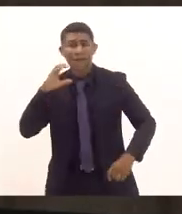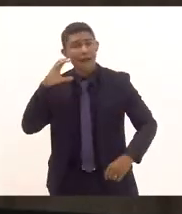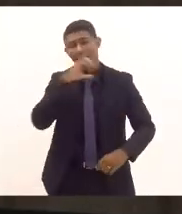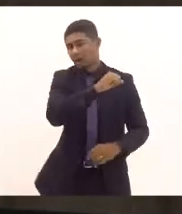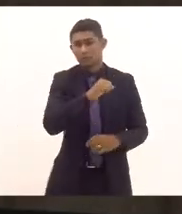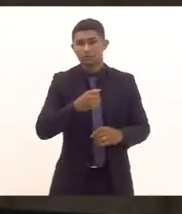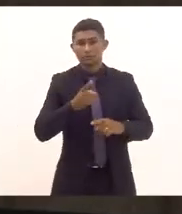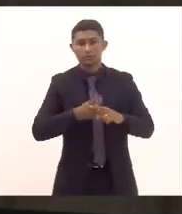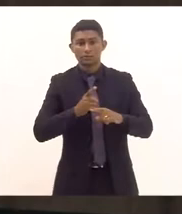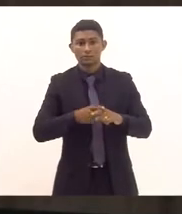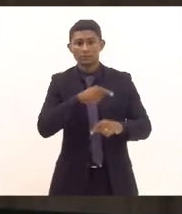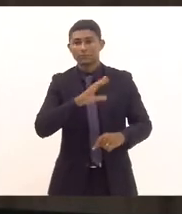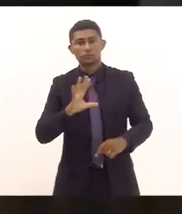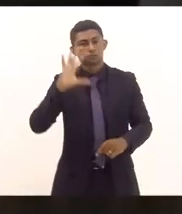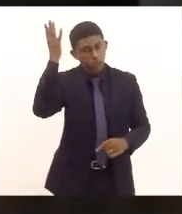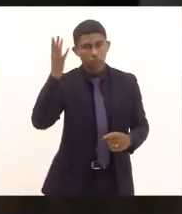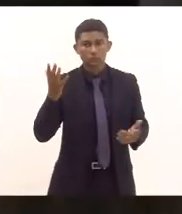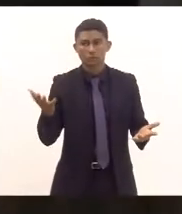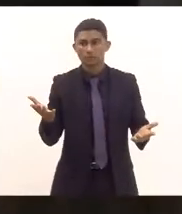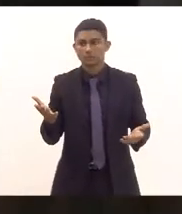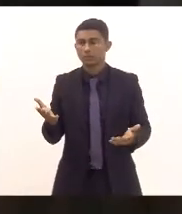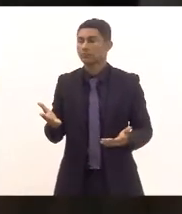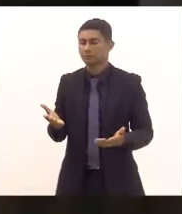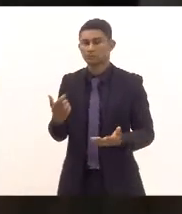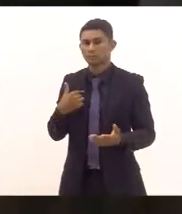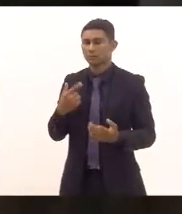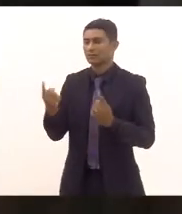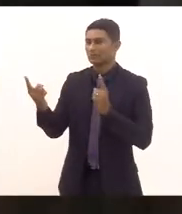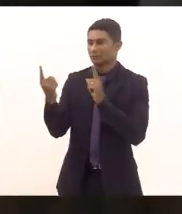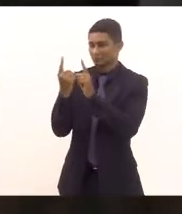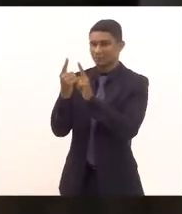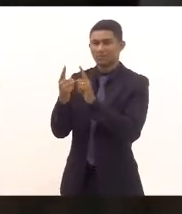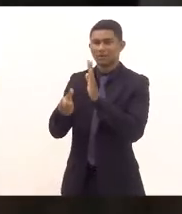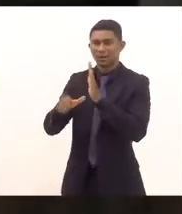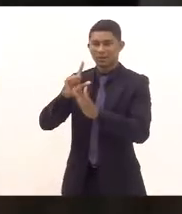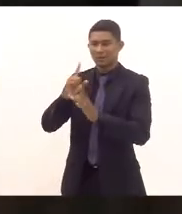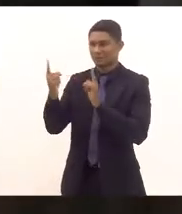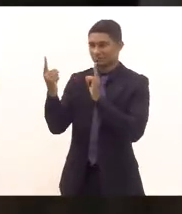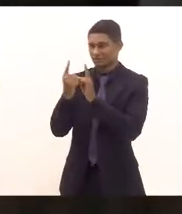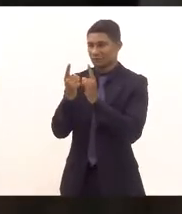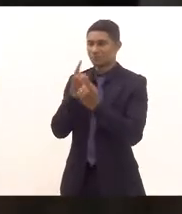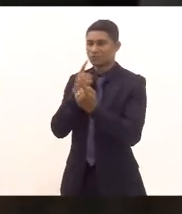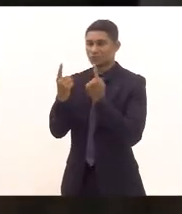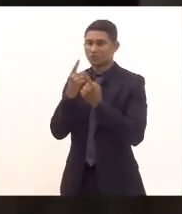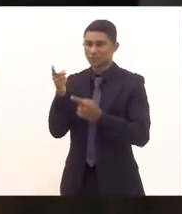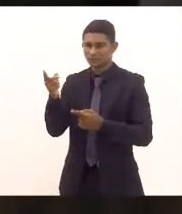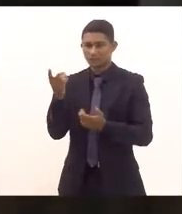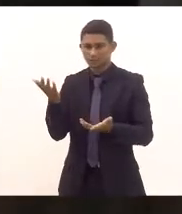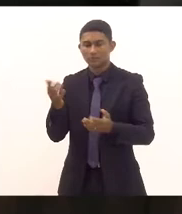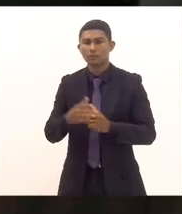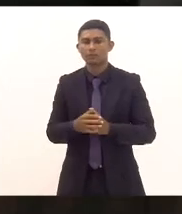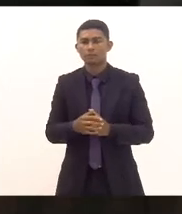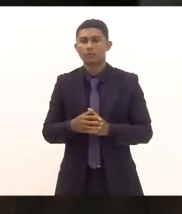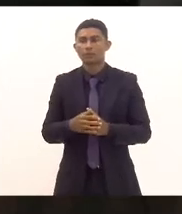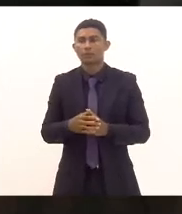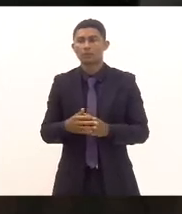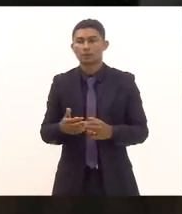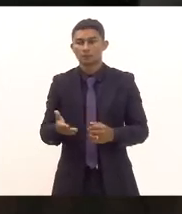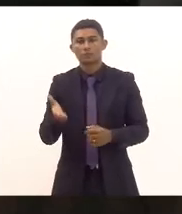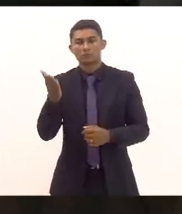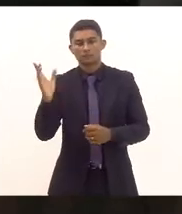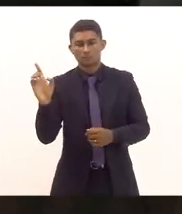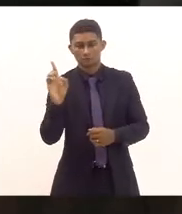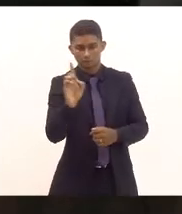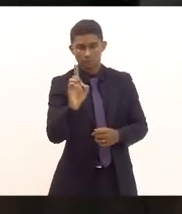usar de grande proporção deve andar eu falei com a vossa excelência' mais cedo e coloquei que a gente poderia através dessa